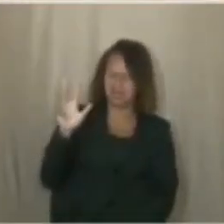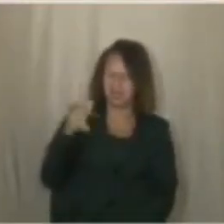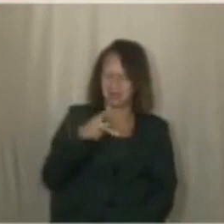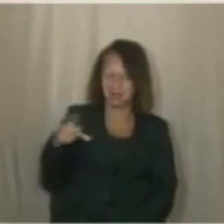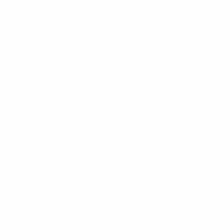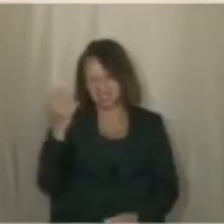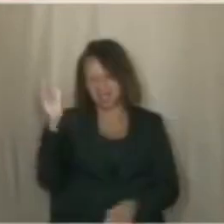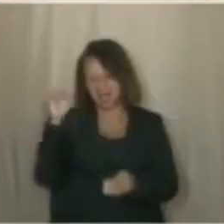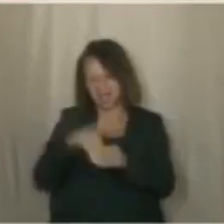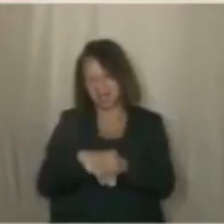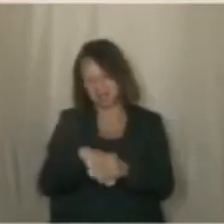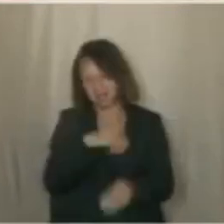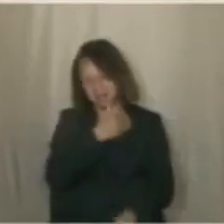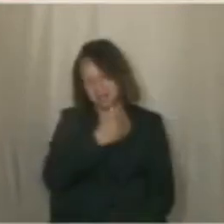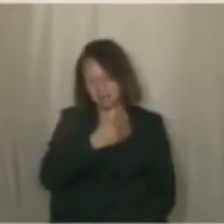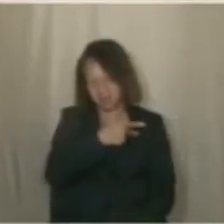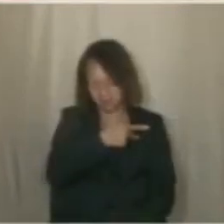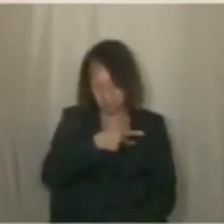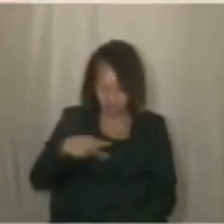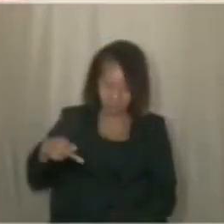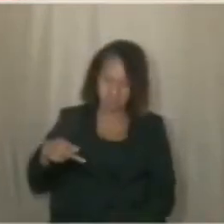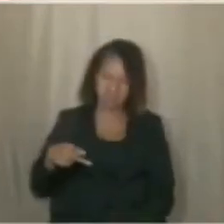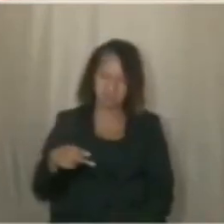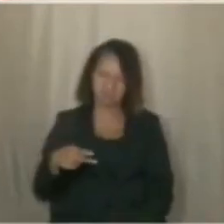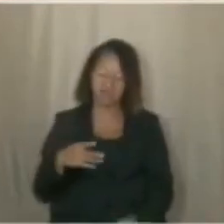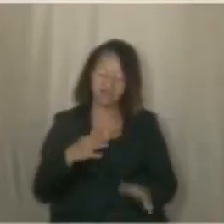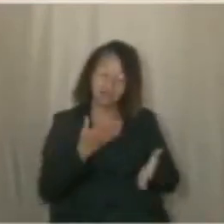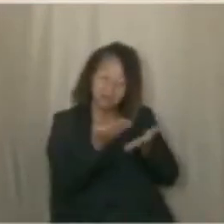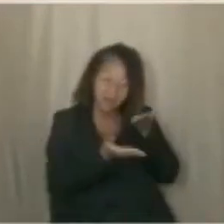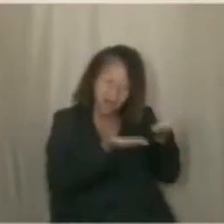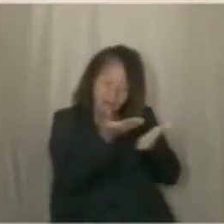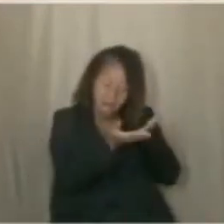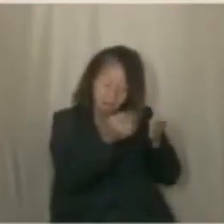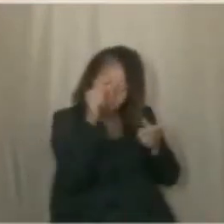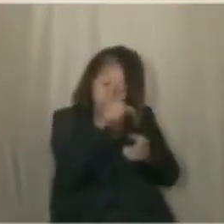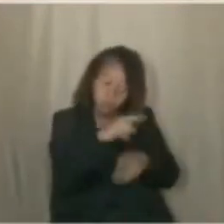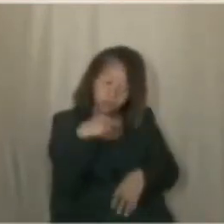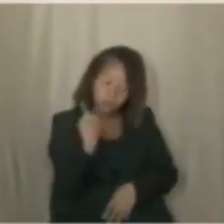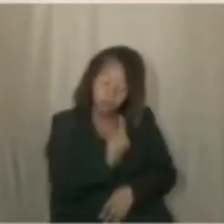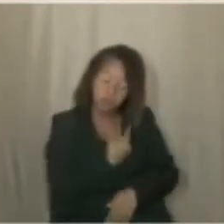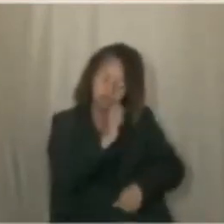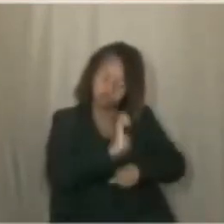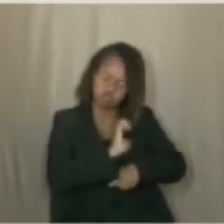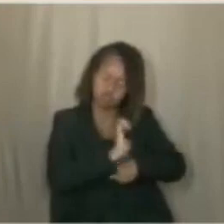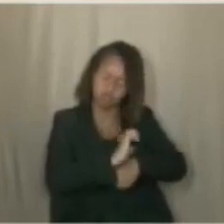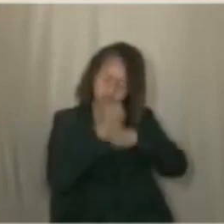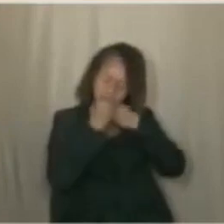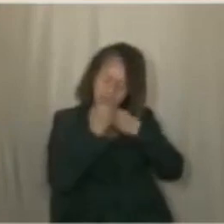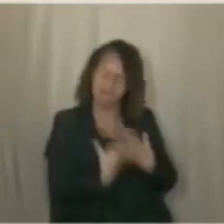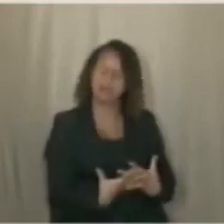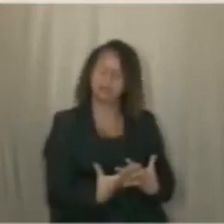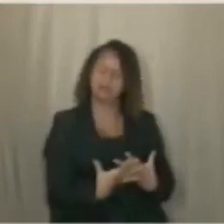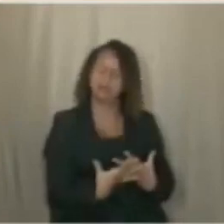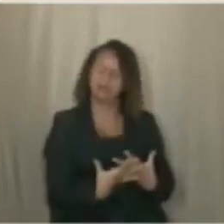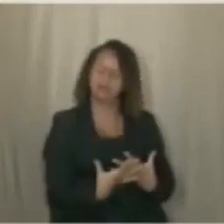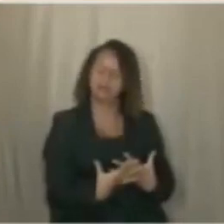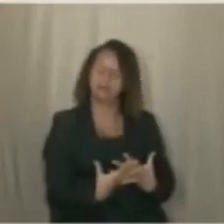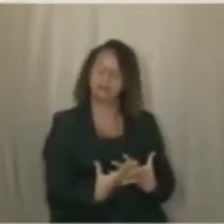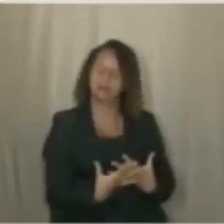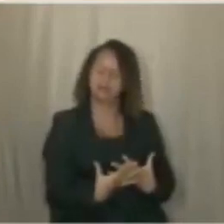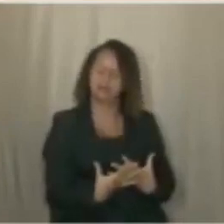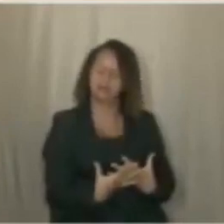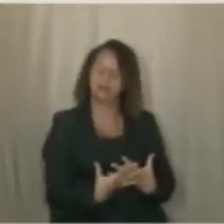nós temos, e trata o nosso Estado muito bem.